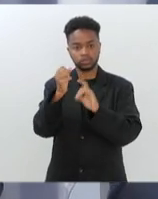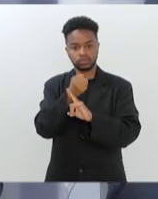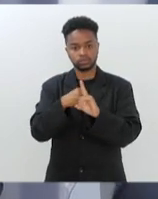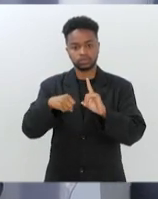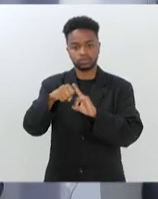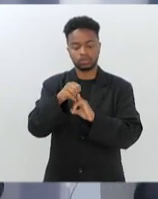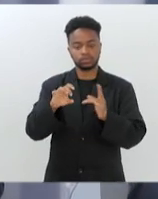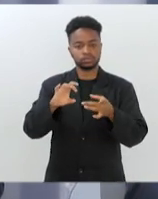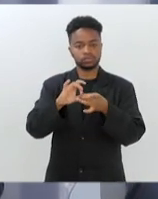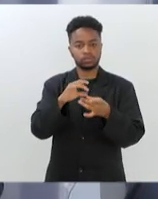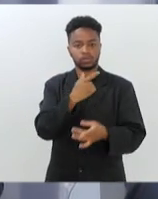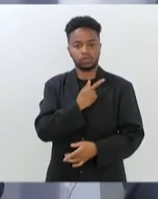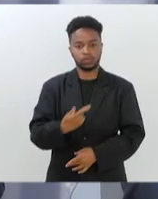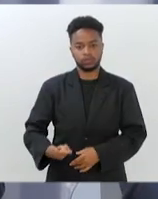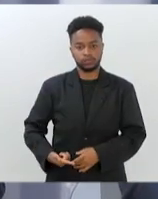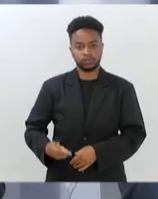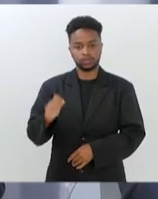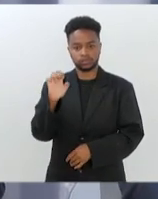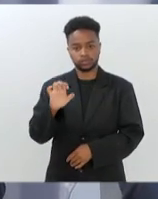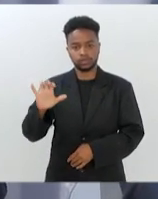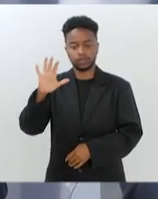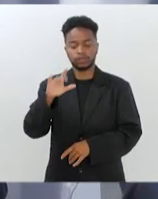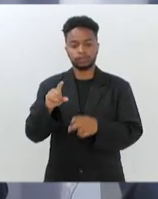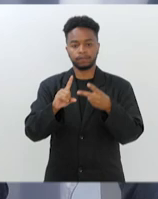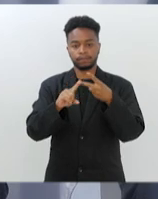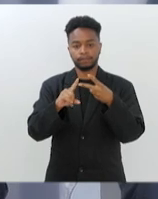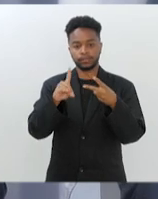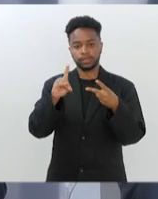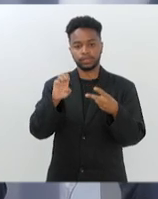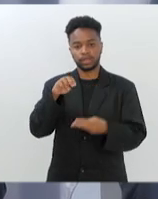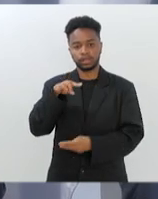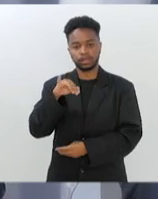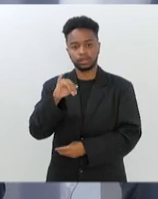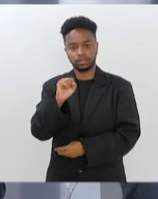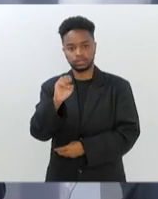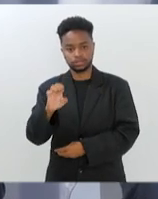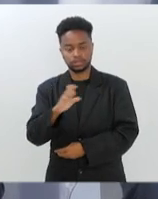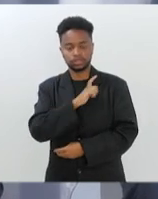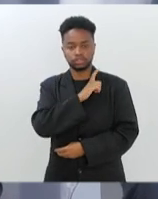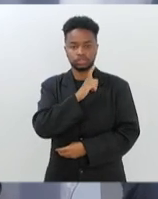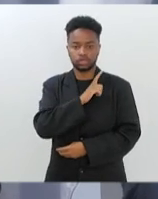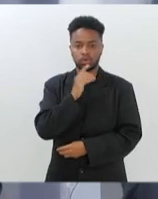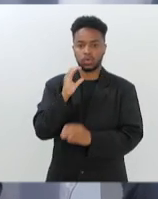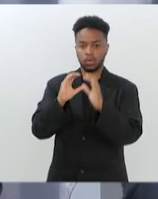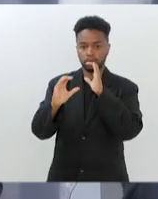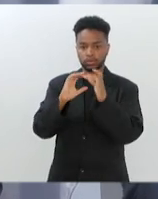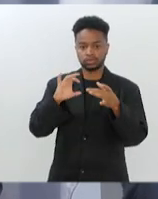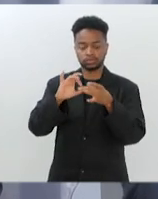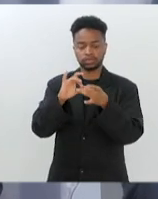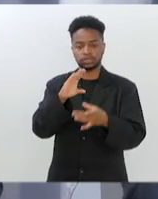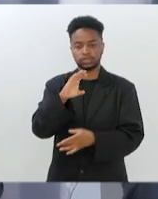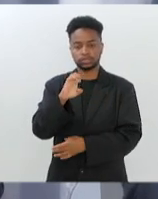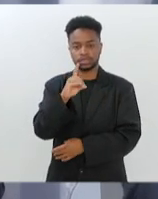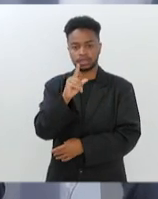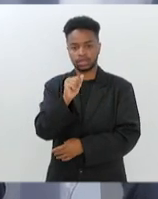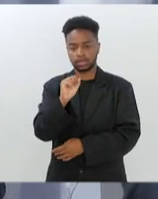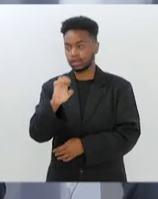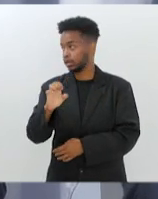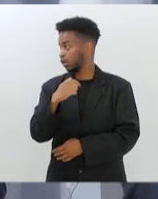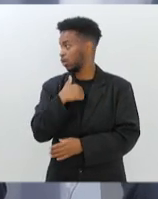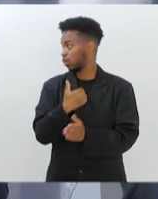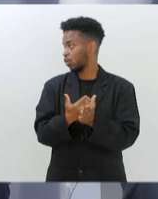Governo do Estado e a senhora Denise Ribeiro que é gerente de comunicação da cedai quero começar